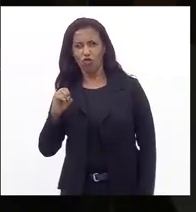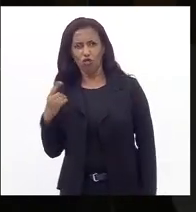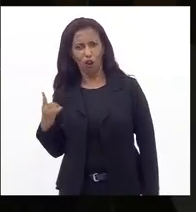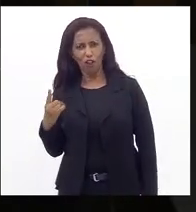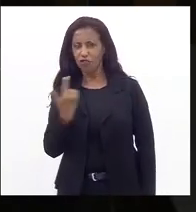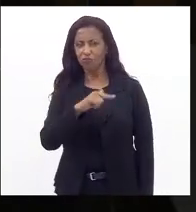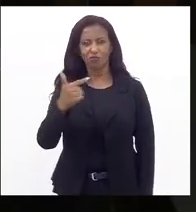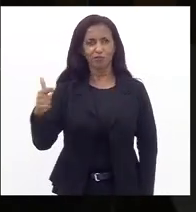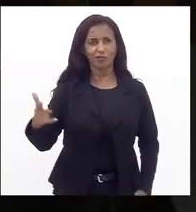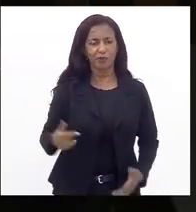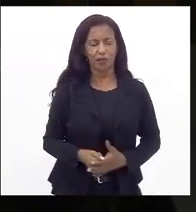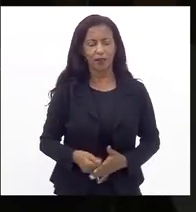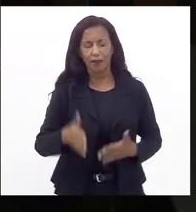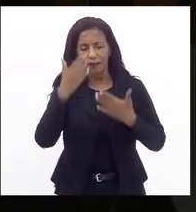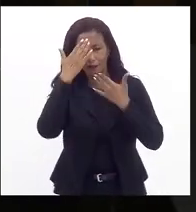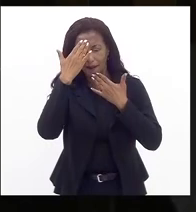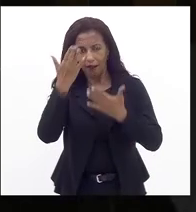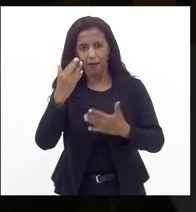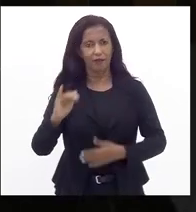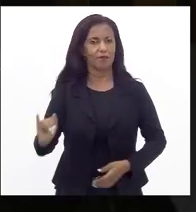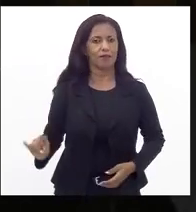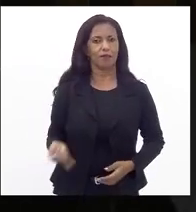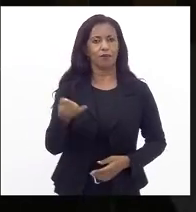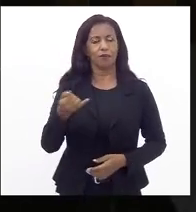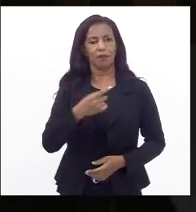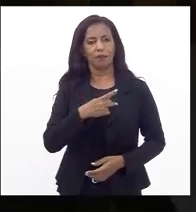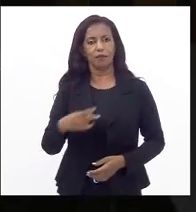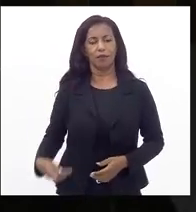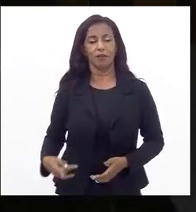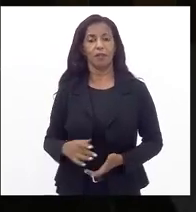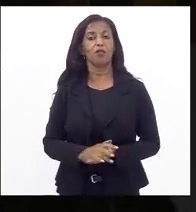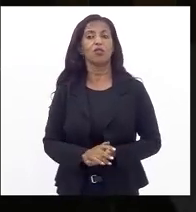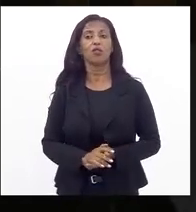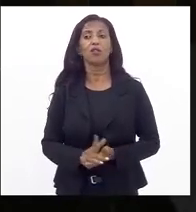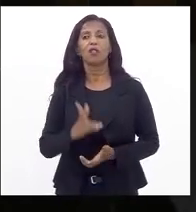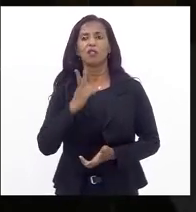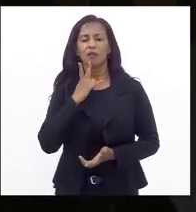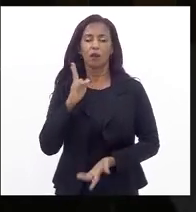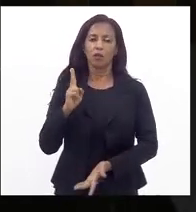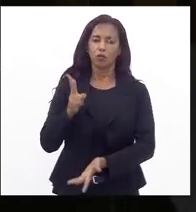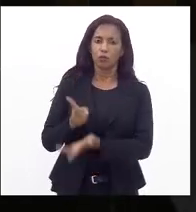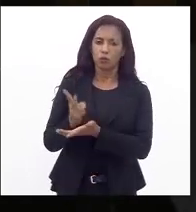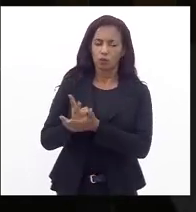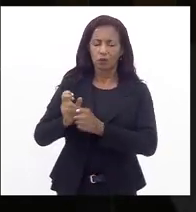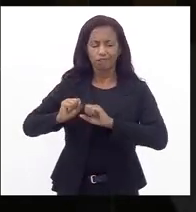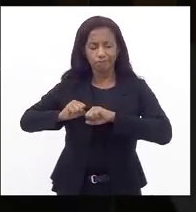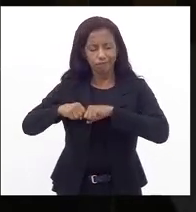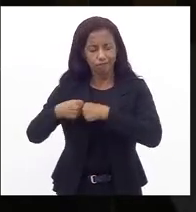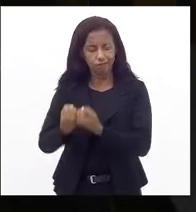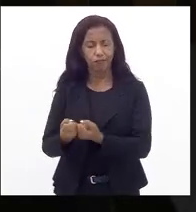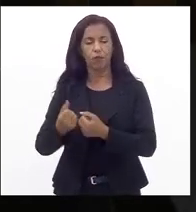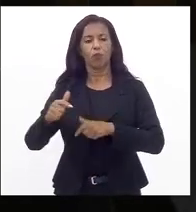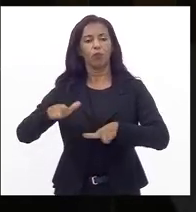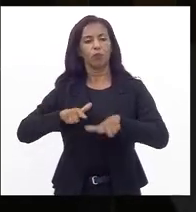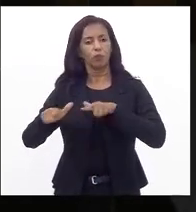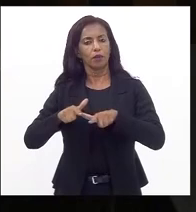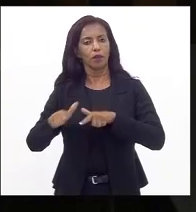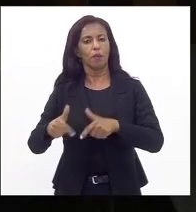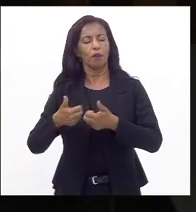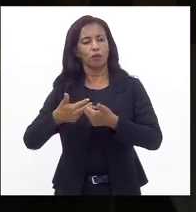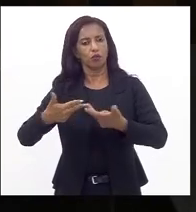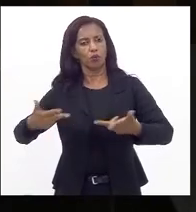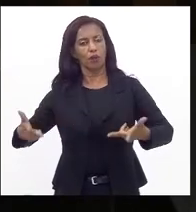Deputado Renato Zaca agradeço aqui oportunidade e dizer que a gente continuar lutando para um serviço público